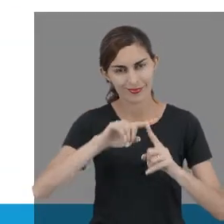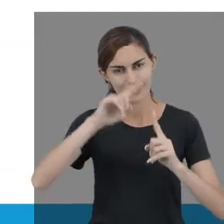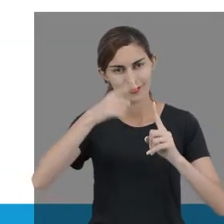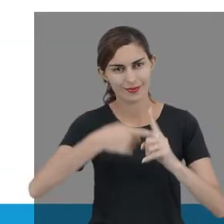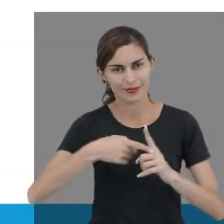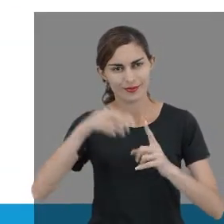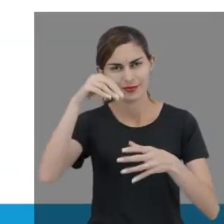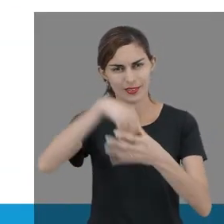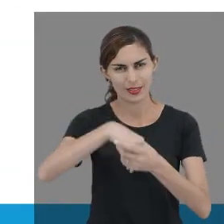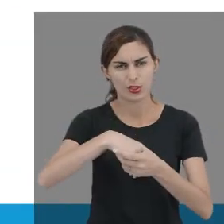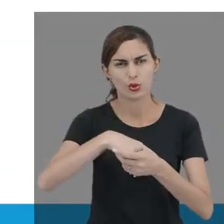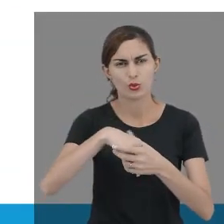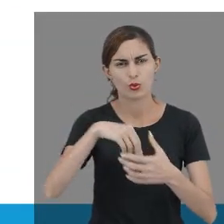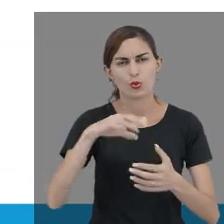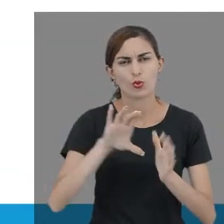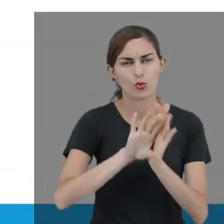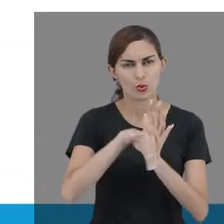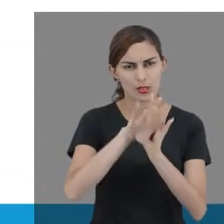é